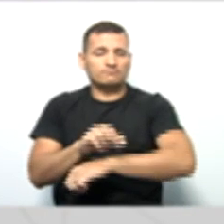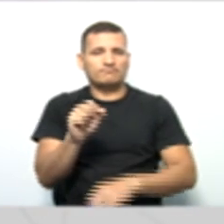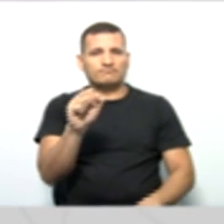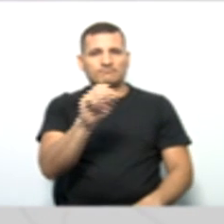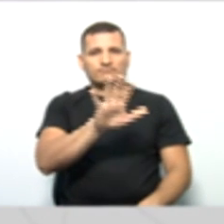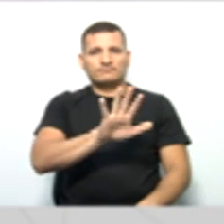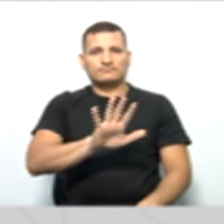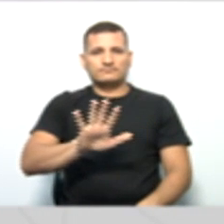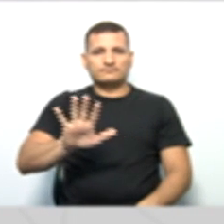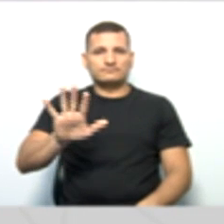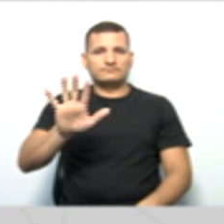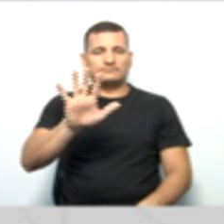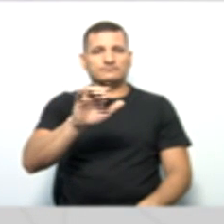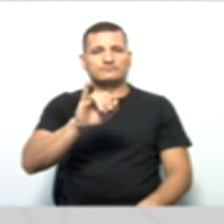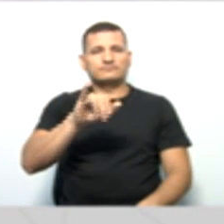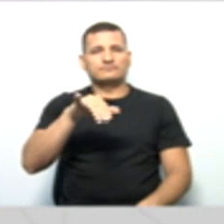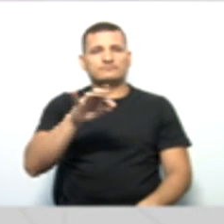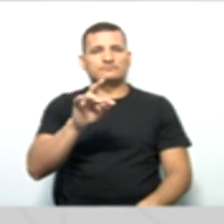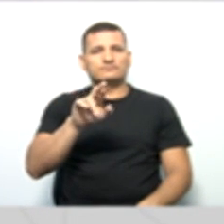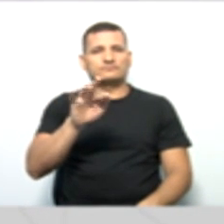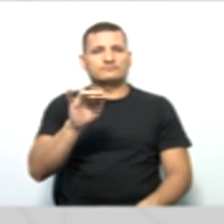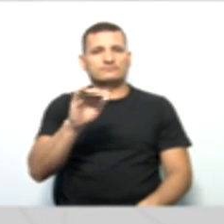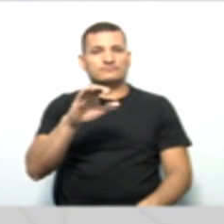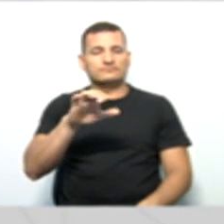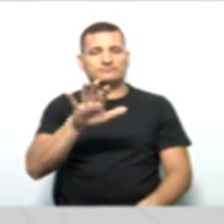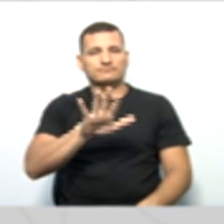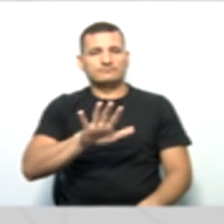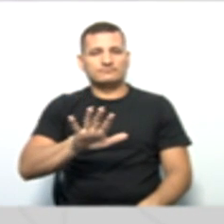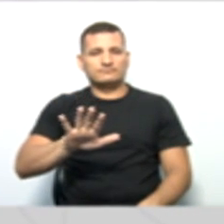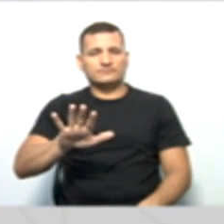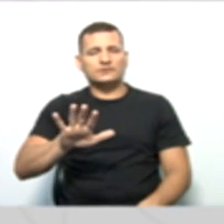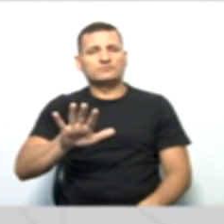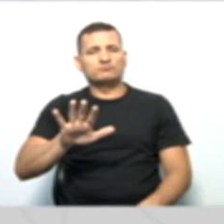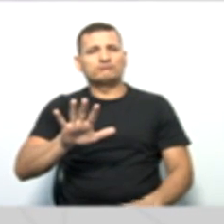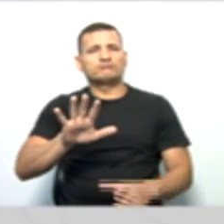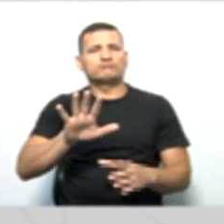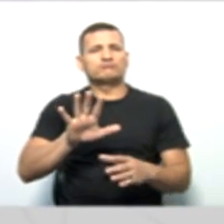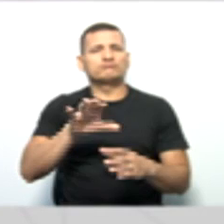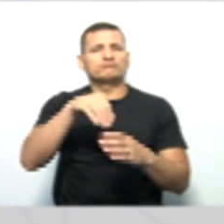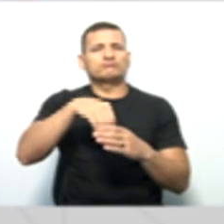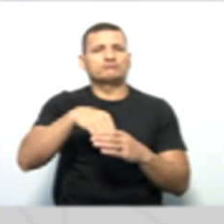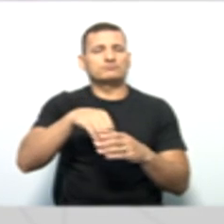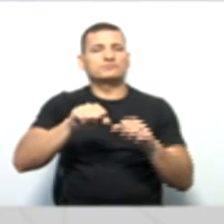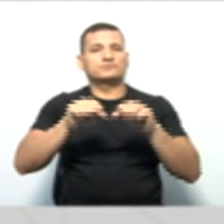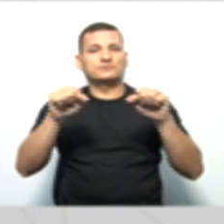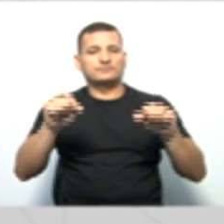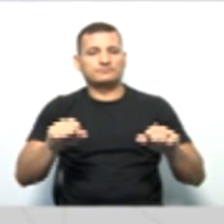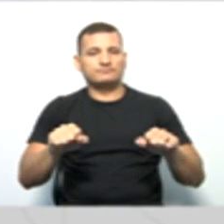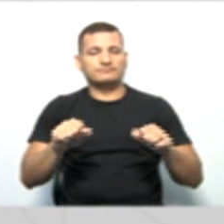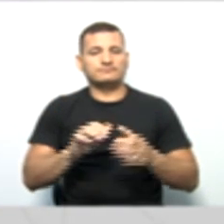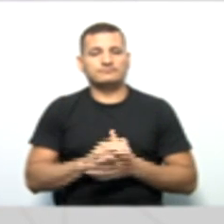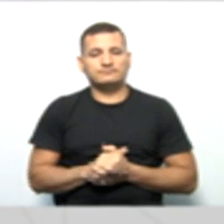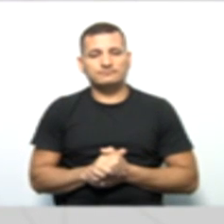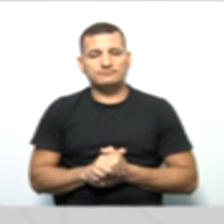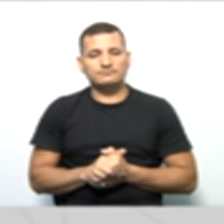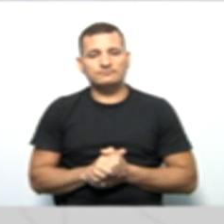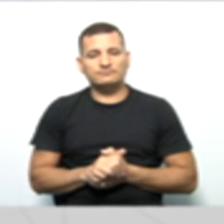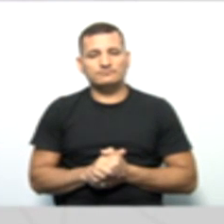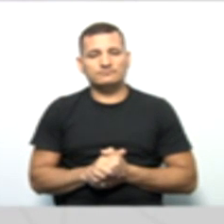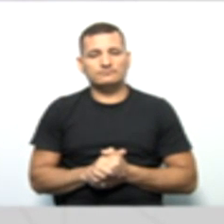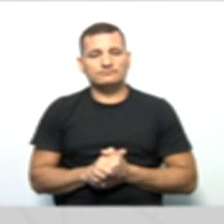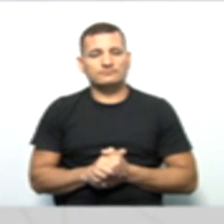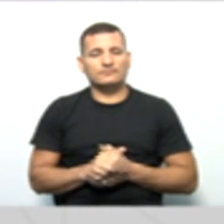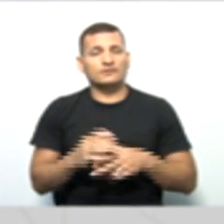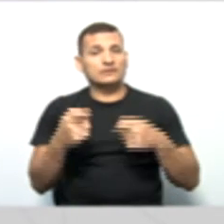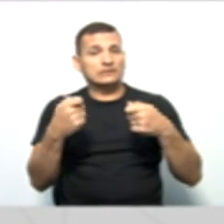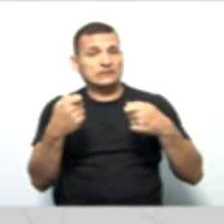interface, ou interface, né, e componentes do software. Anotem isso aí, gente, isso é importante.